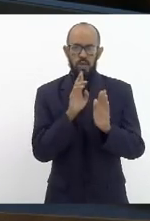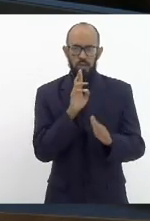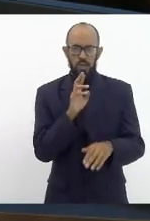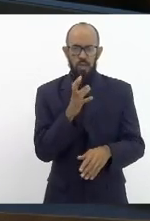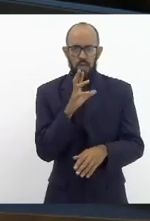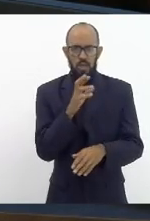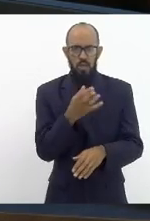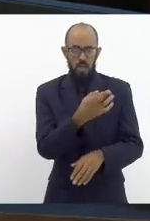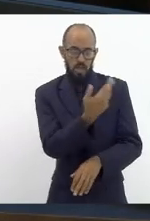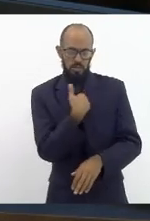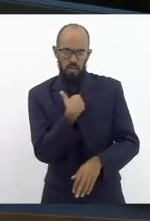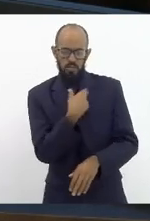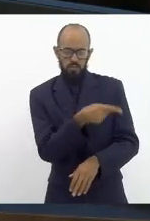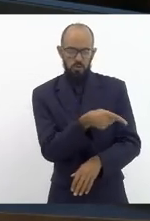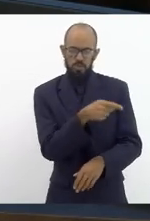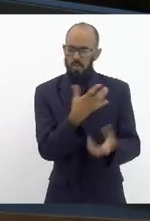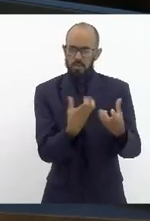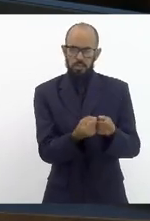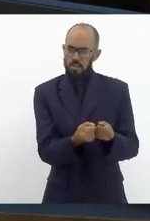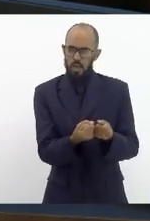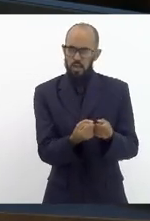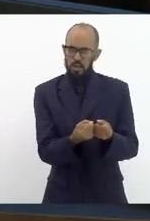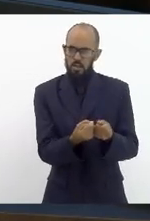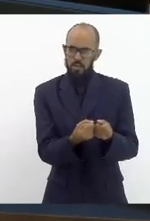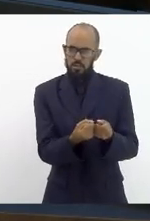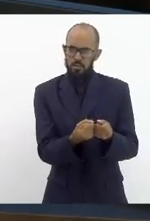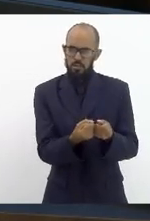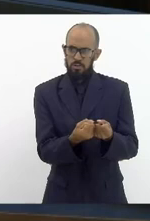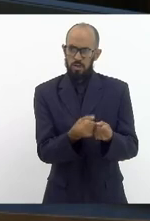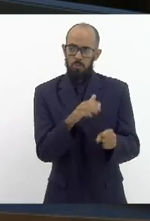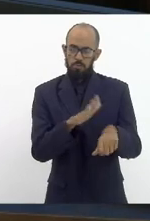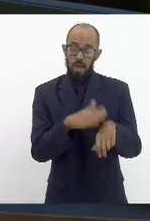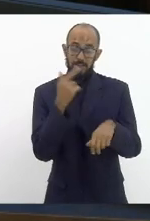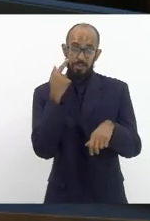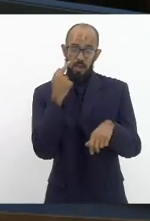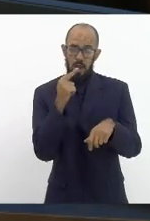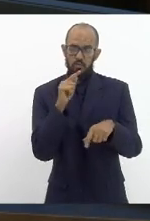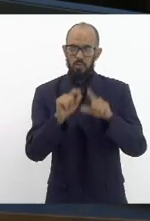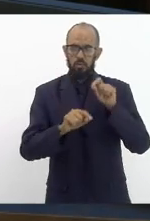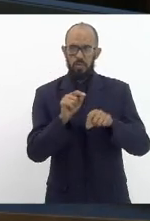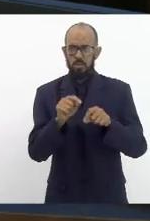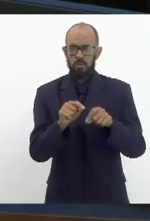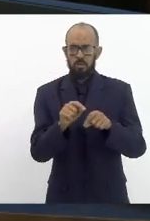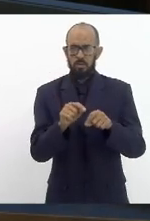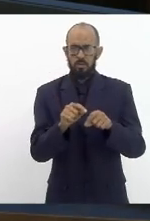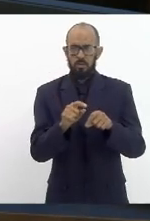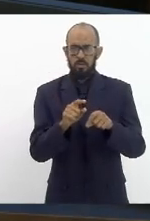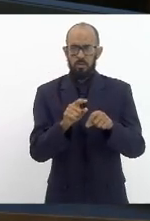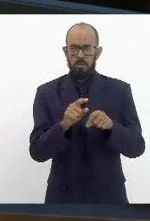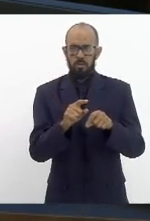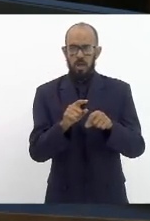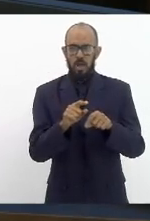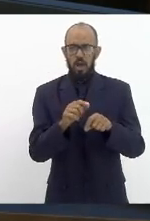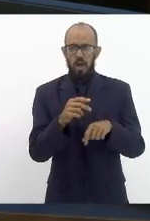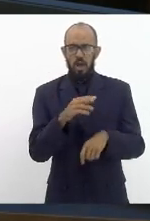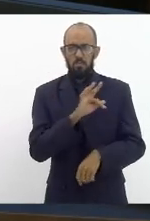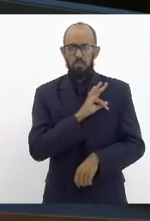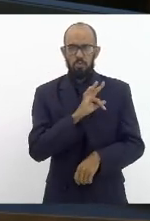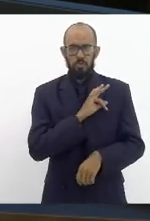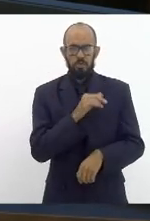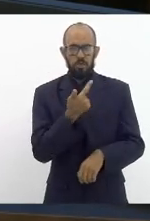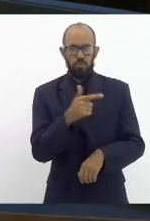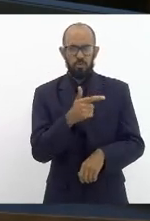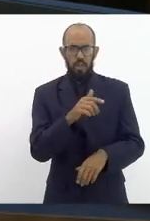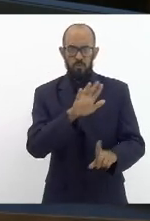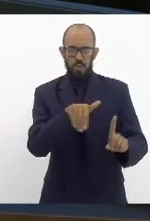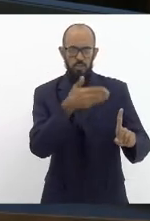resposta aqui. O mais grave de tudo, tá? não mandou, não teve, a Polícia Civil não teve a dignidade de